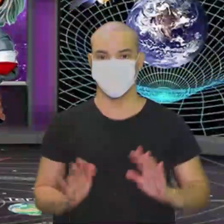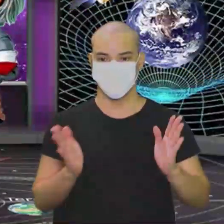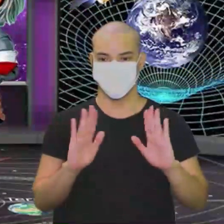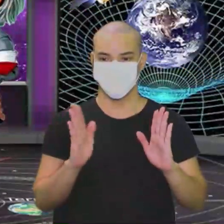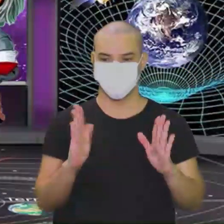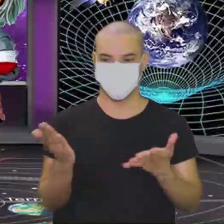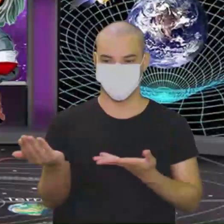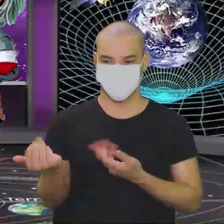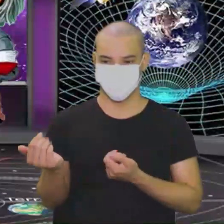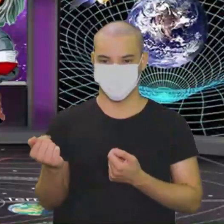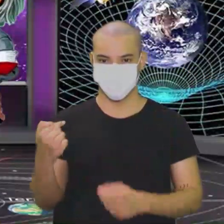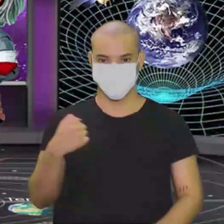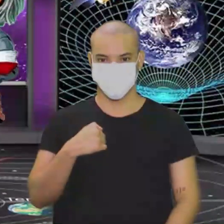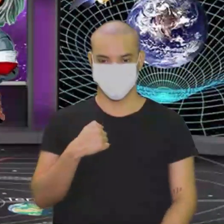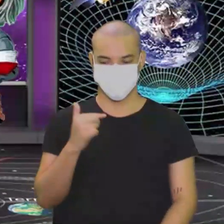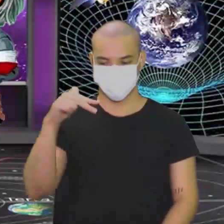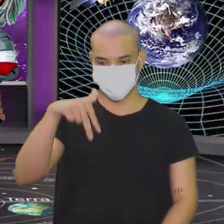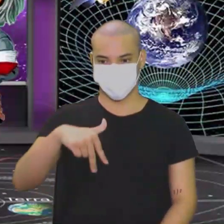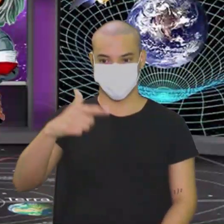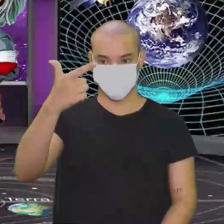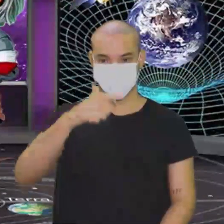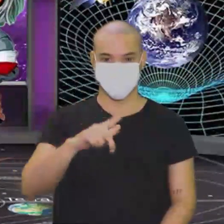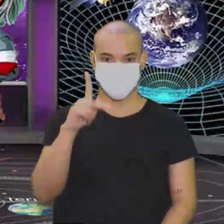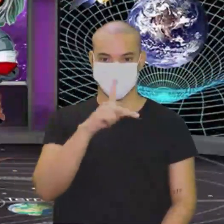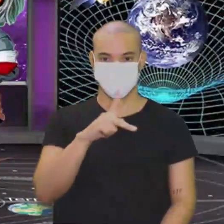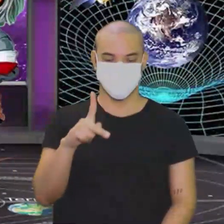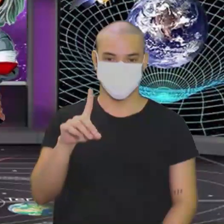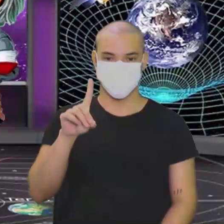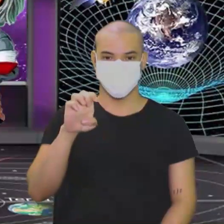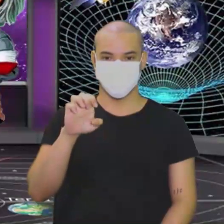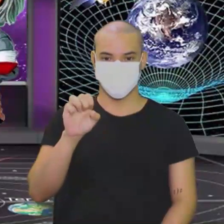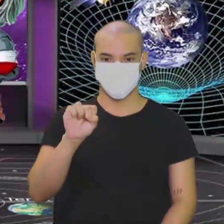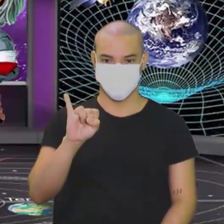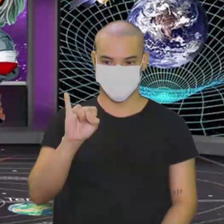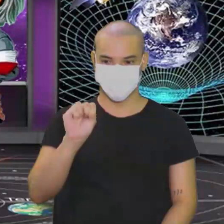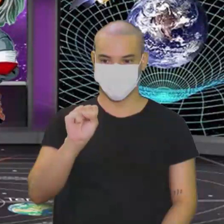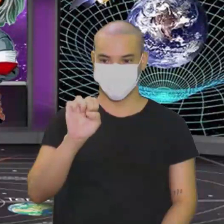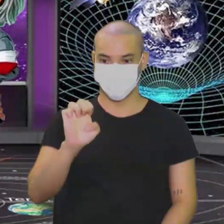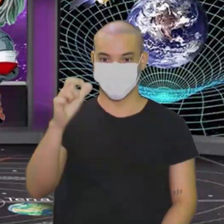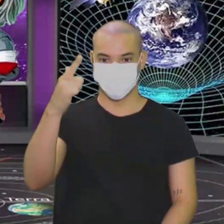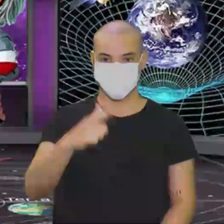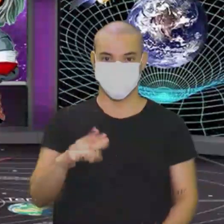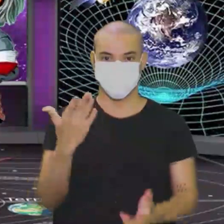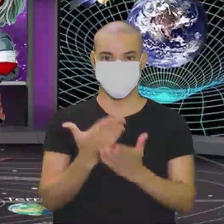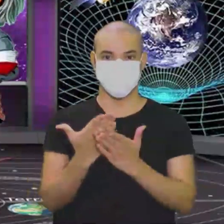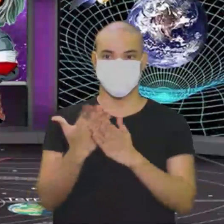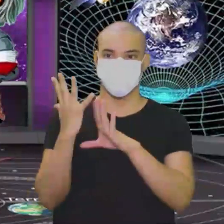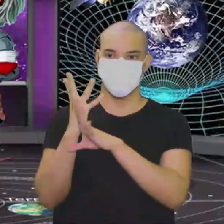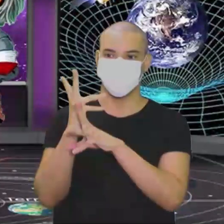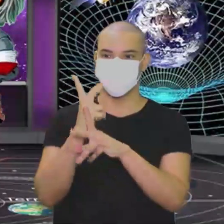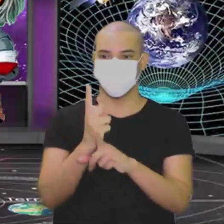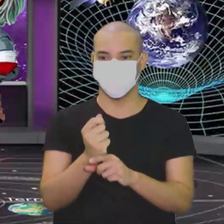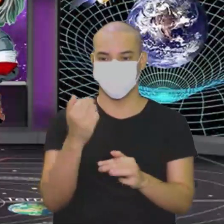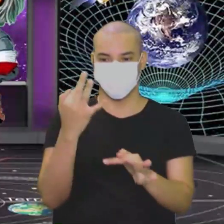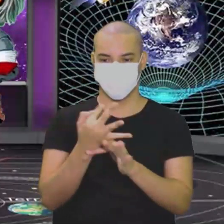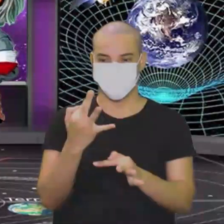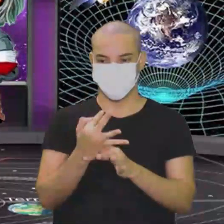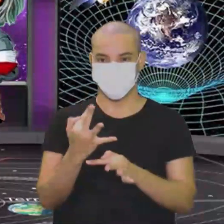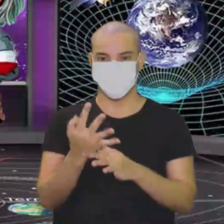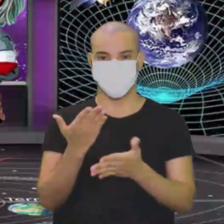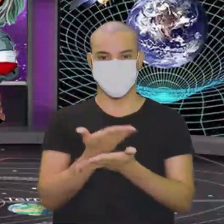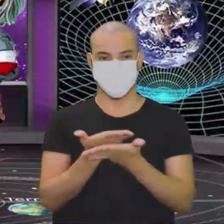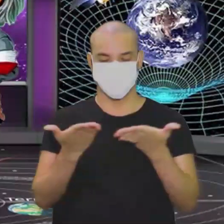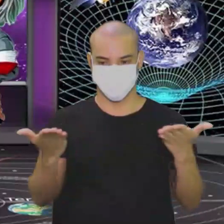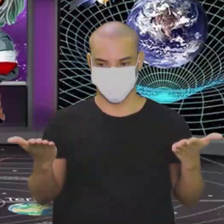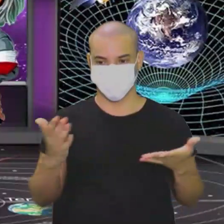Olá, jovens! Olha eu aqui de novo, professora Daisy, para mais uma aula de revisão de física com